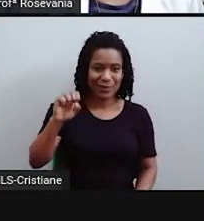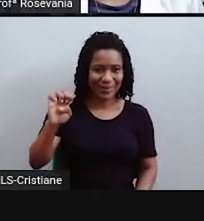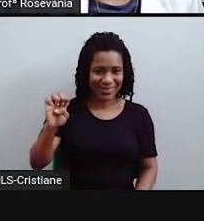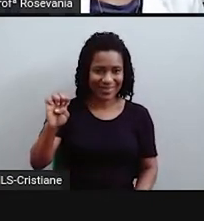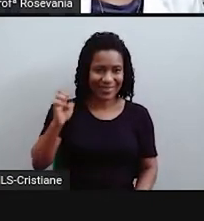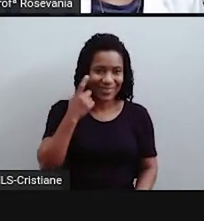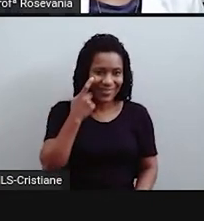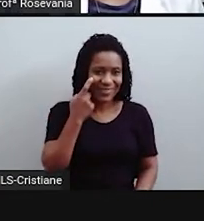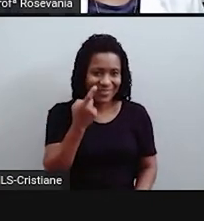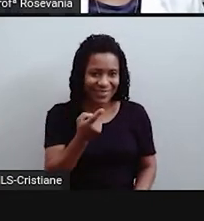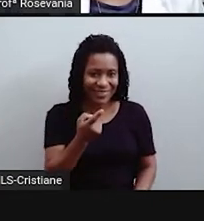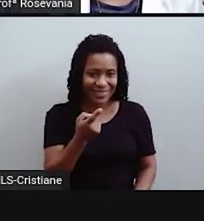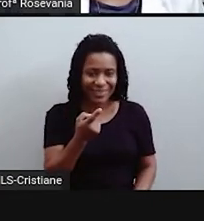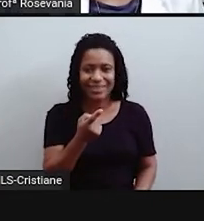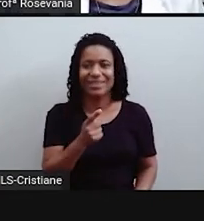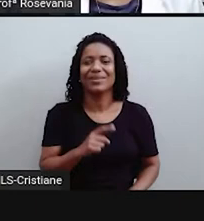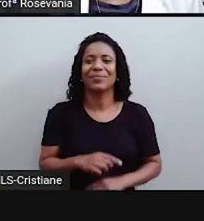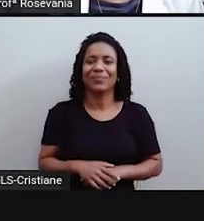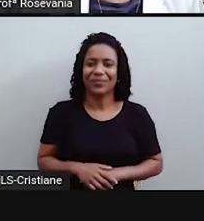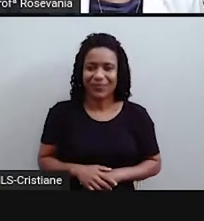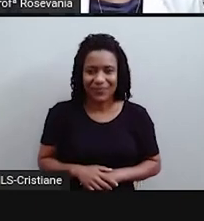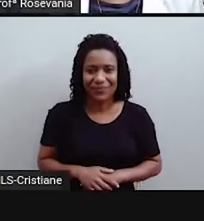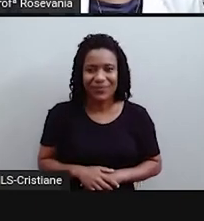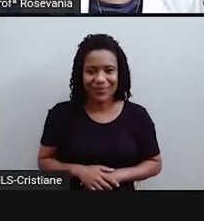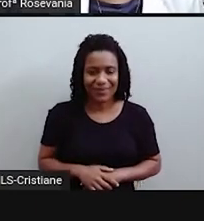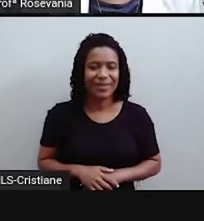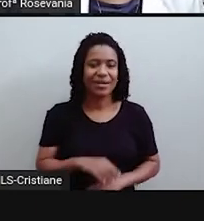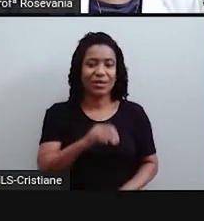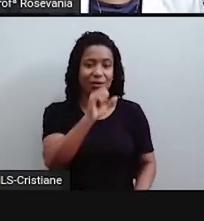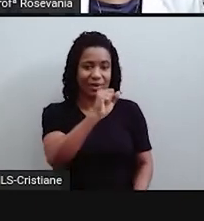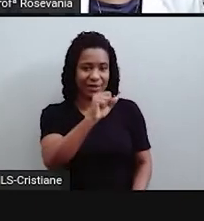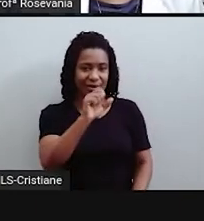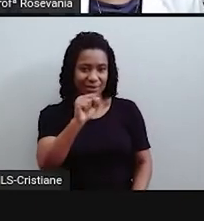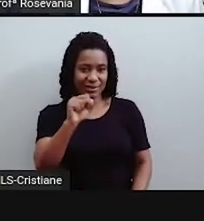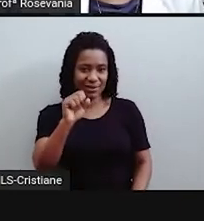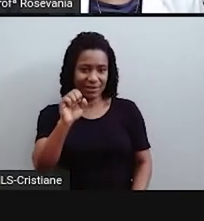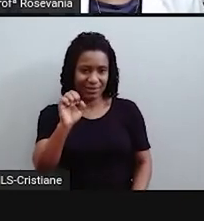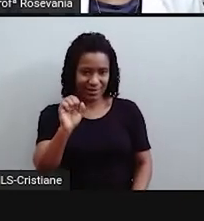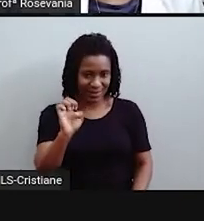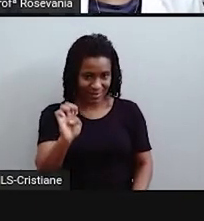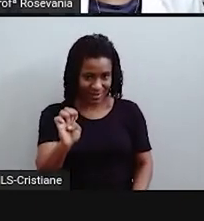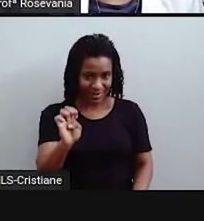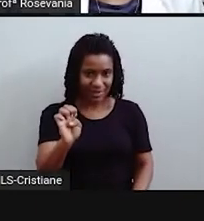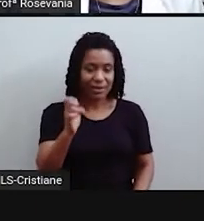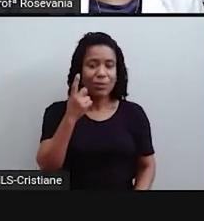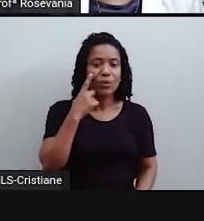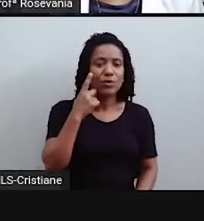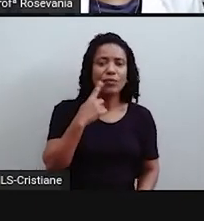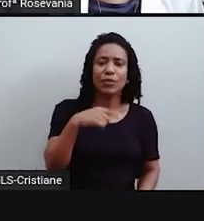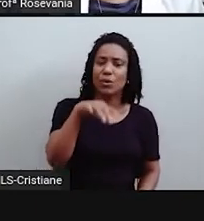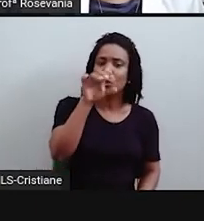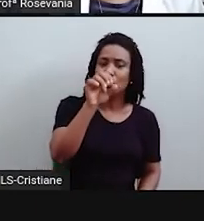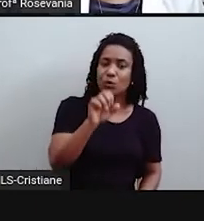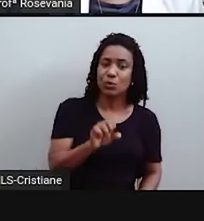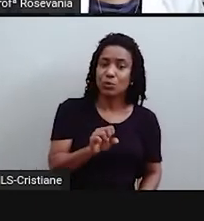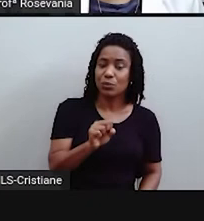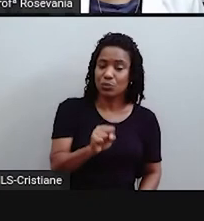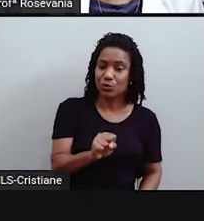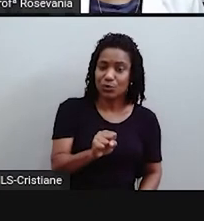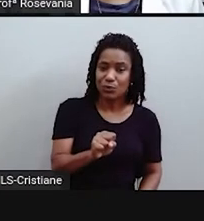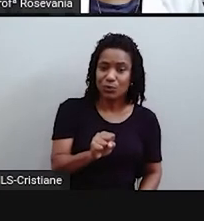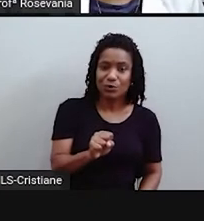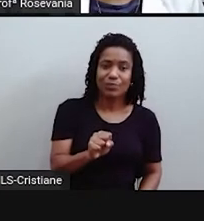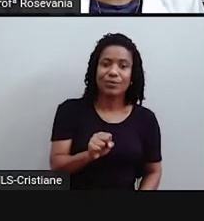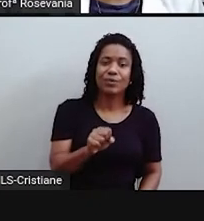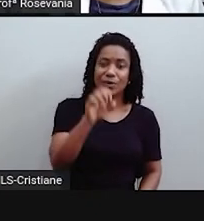Olha ele aqui, o sul, sudeste. Quando eu tenho aqui o ponto colateral sul com o ponto, né? Eu